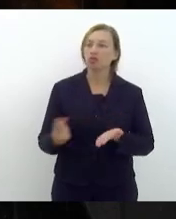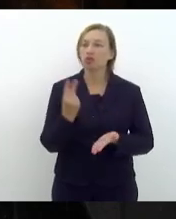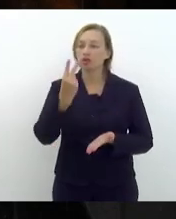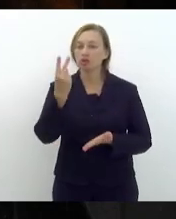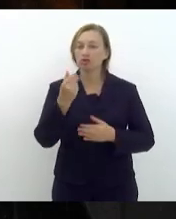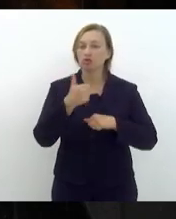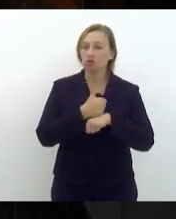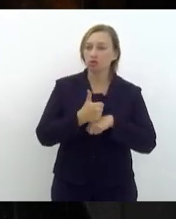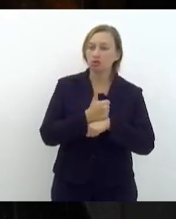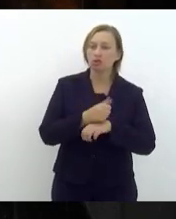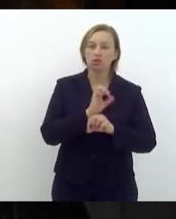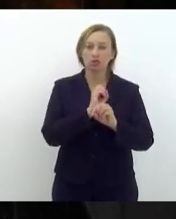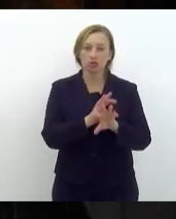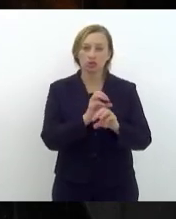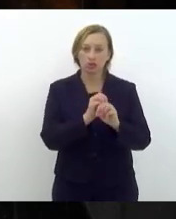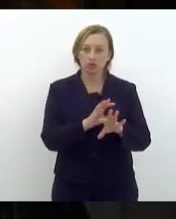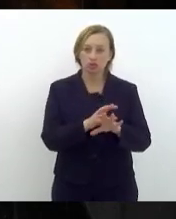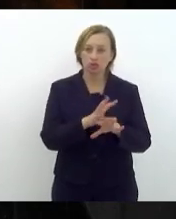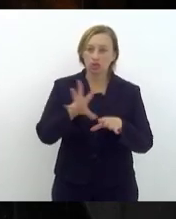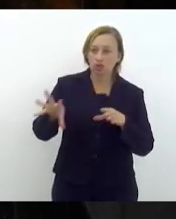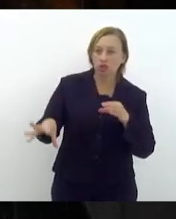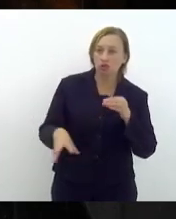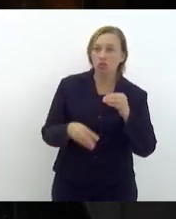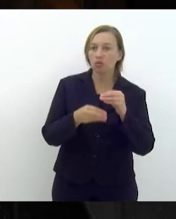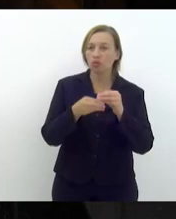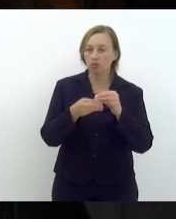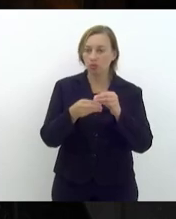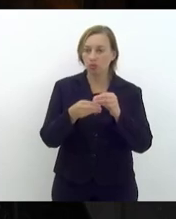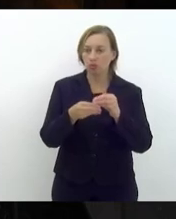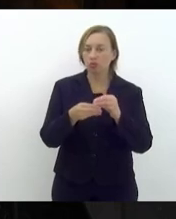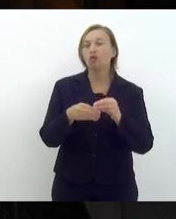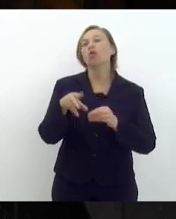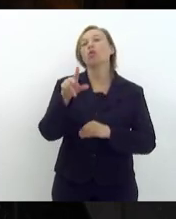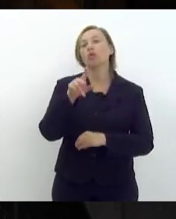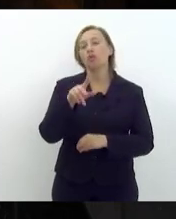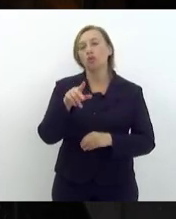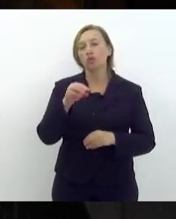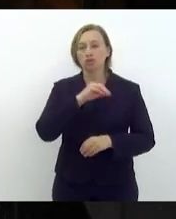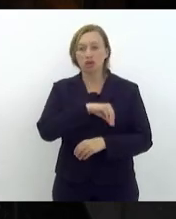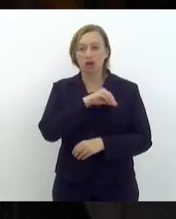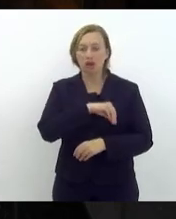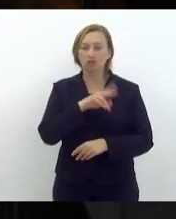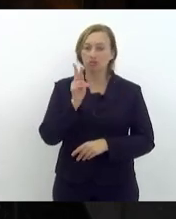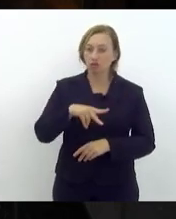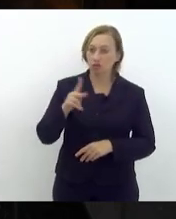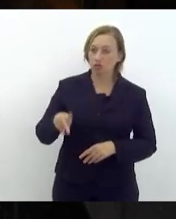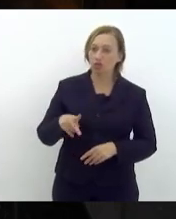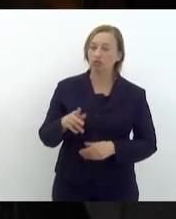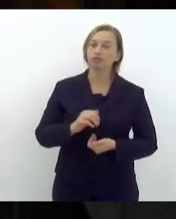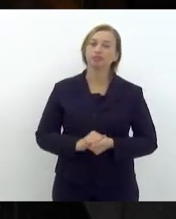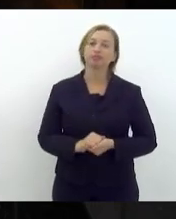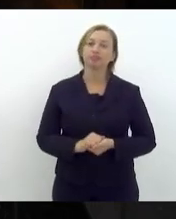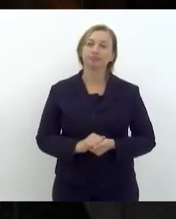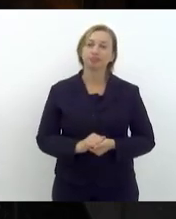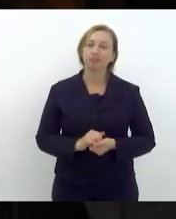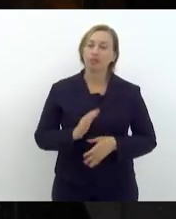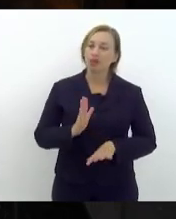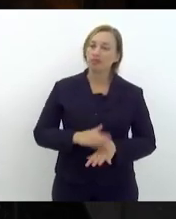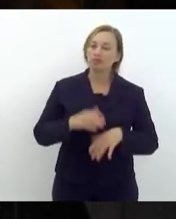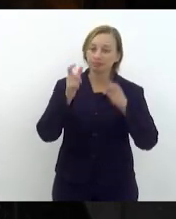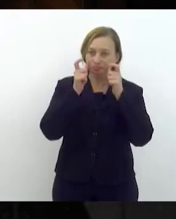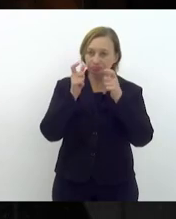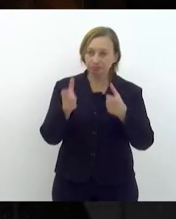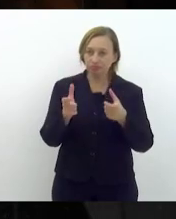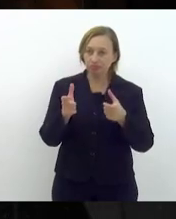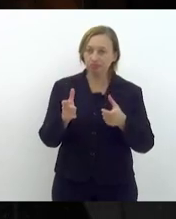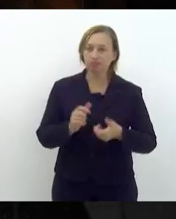dos profissionais de educação que inclui o piso Nacional do magistério e aqui faço mais um alerta